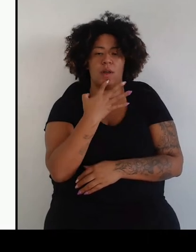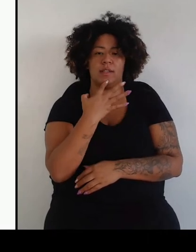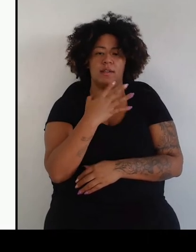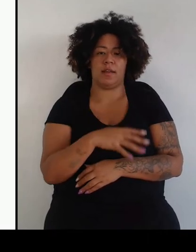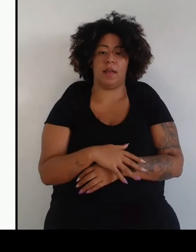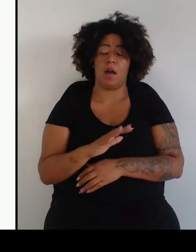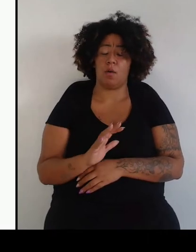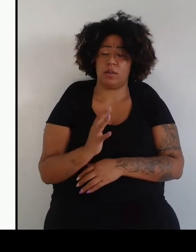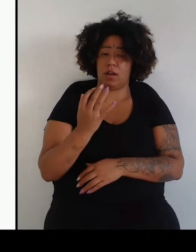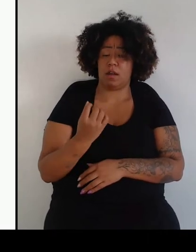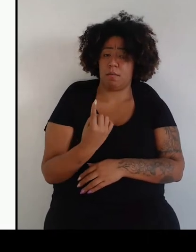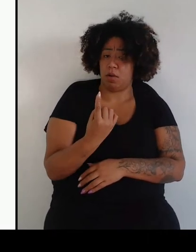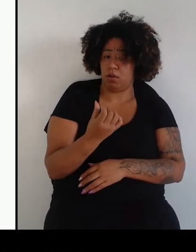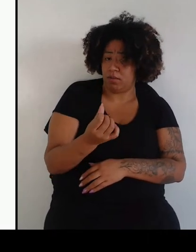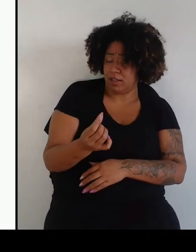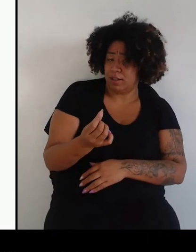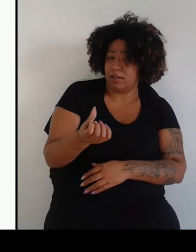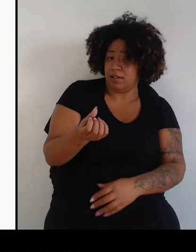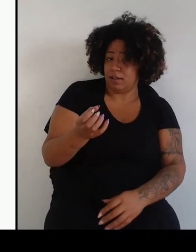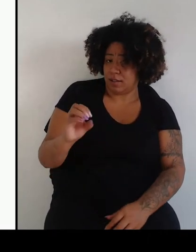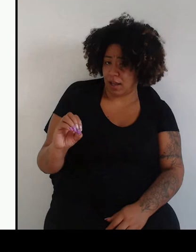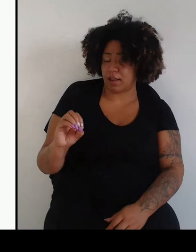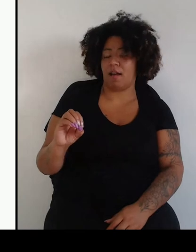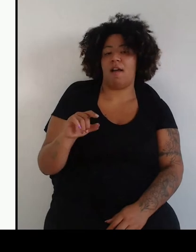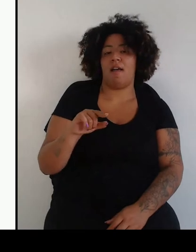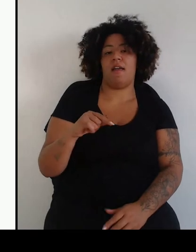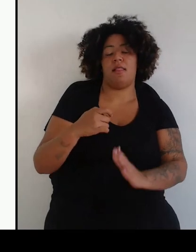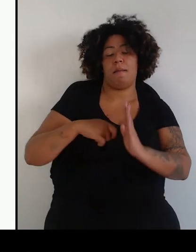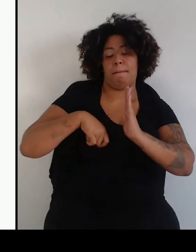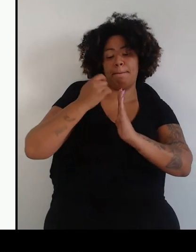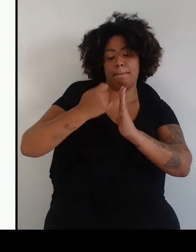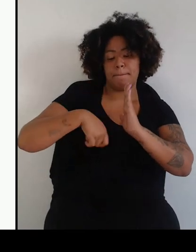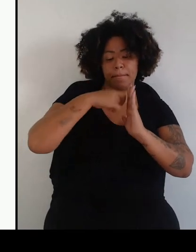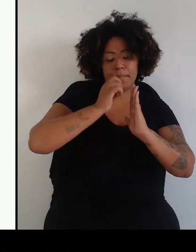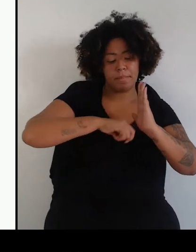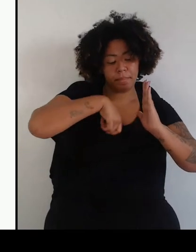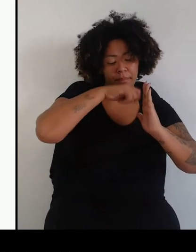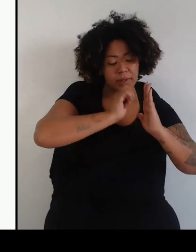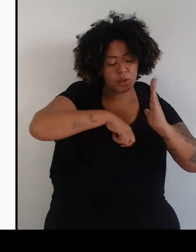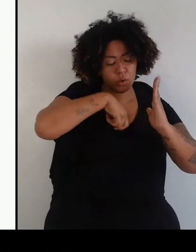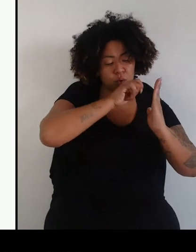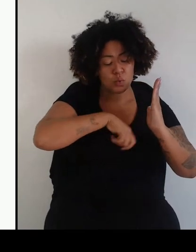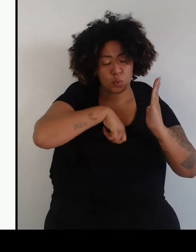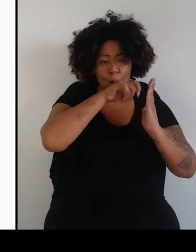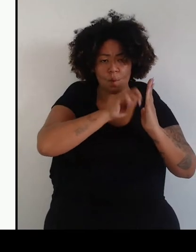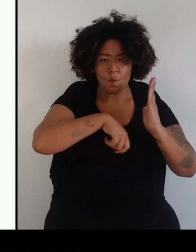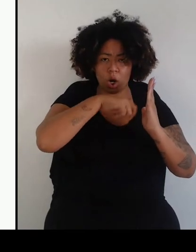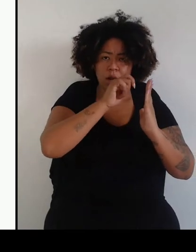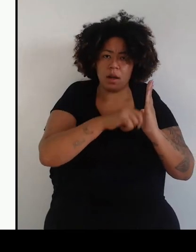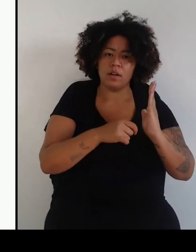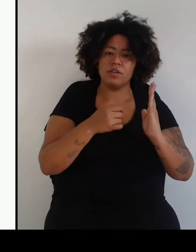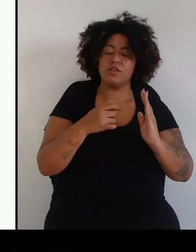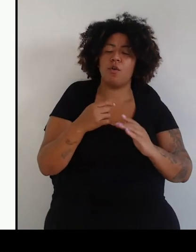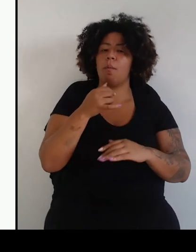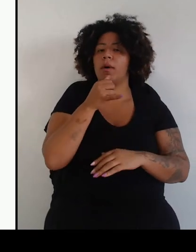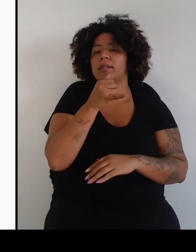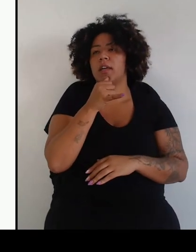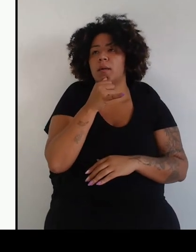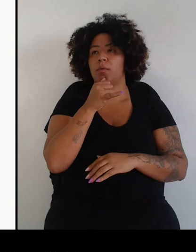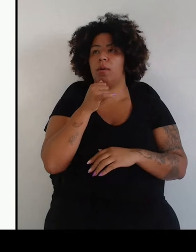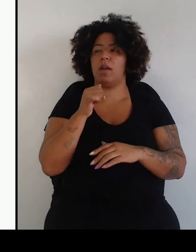Ele pintou diversas figuras inclinadas ou reclinadas como de